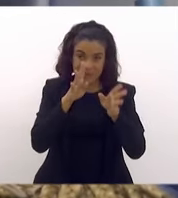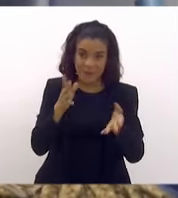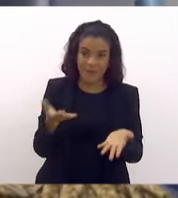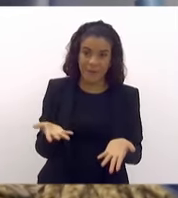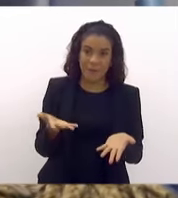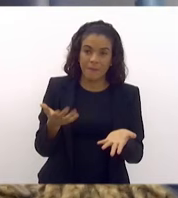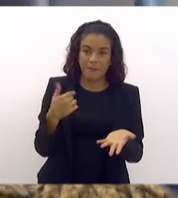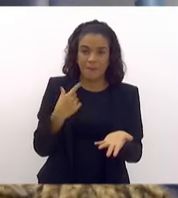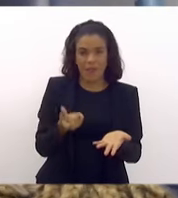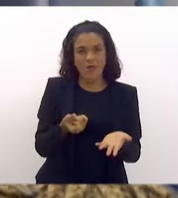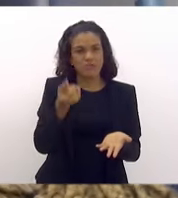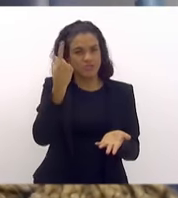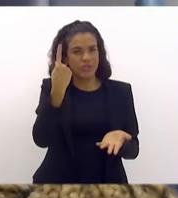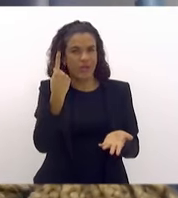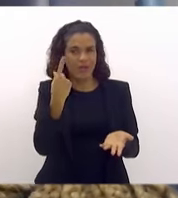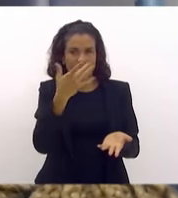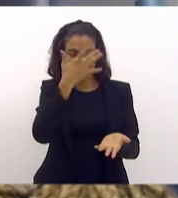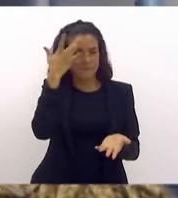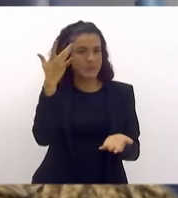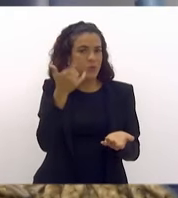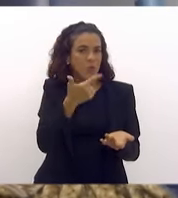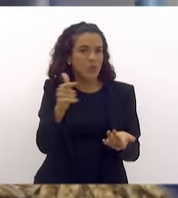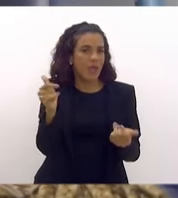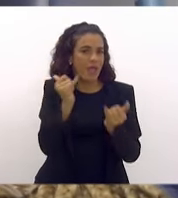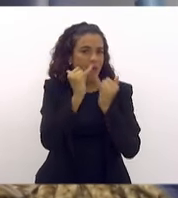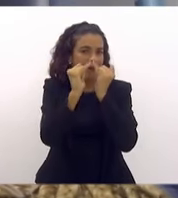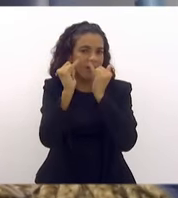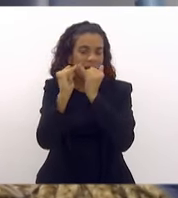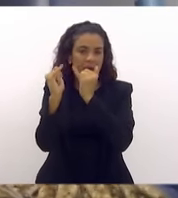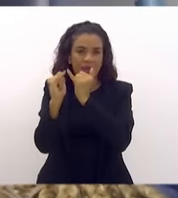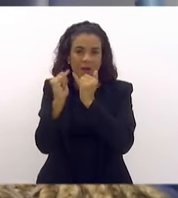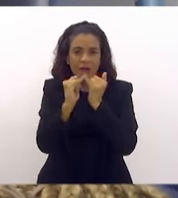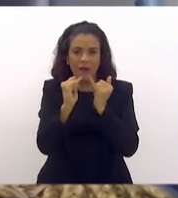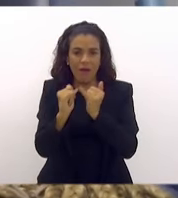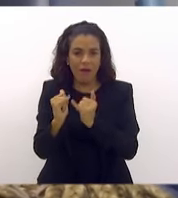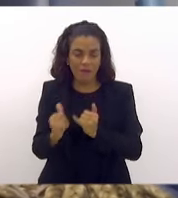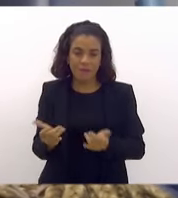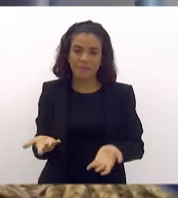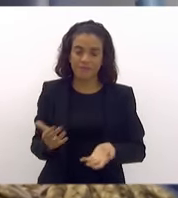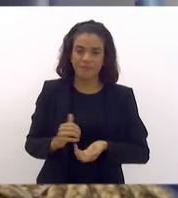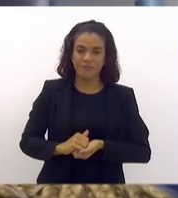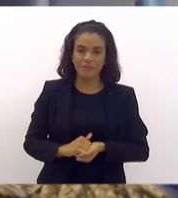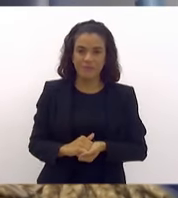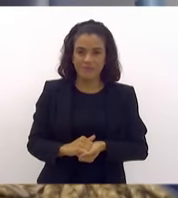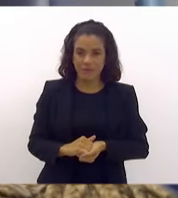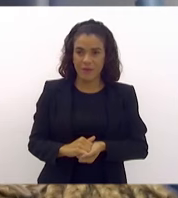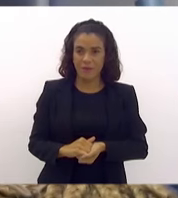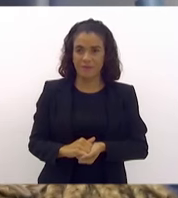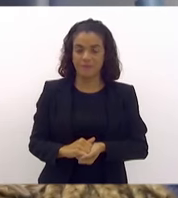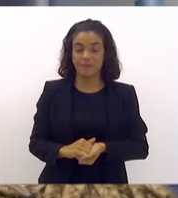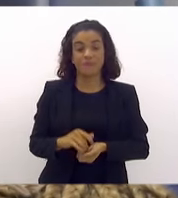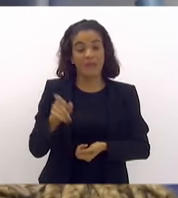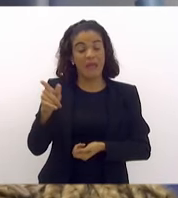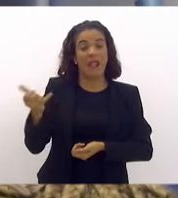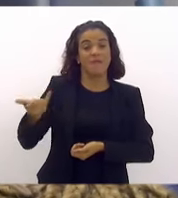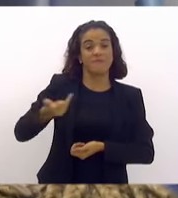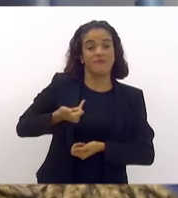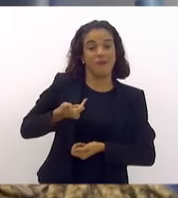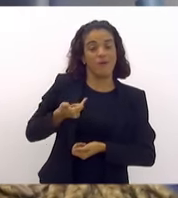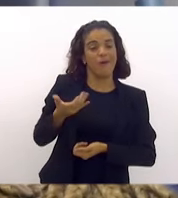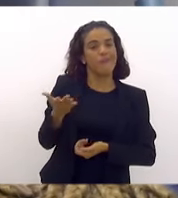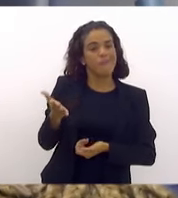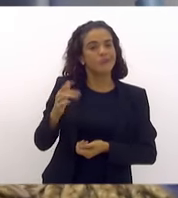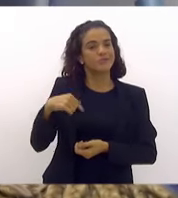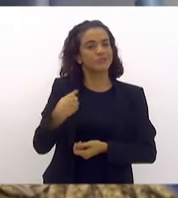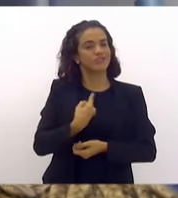também estranhei o fato das pessoas não parecerem no primeiro momento entre si e ela disse não mas a gente